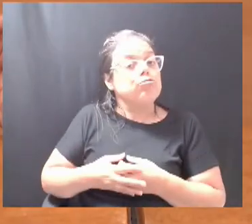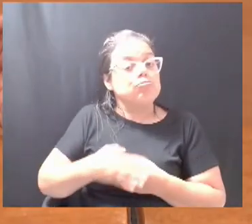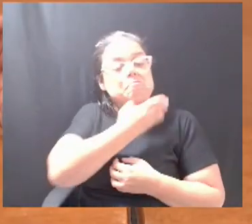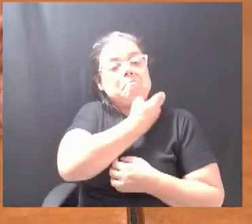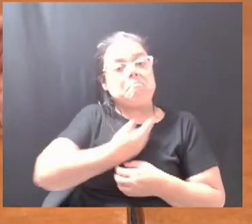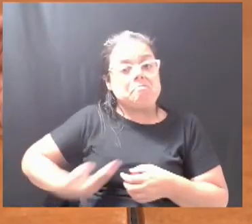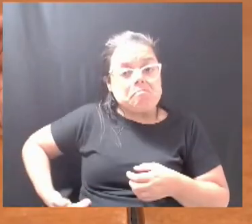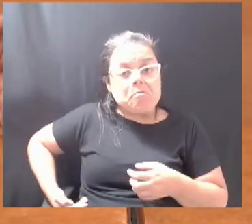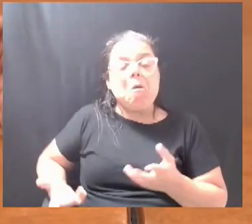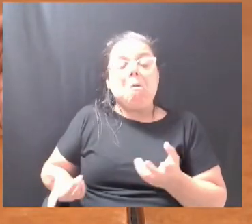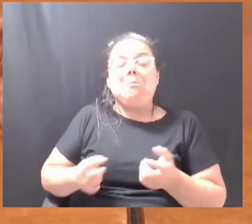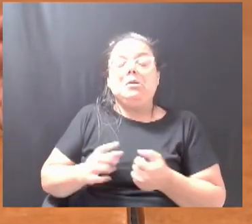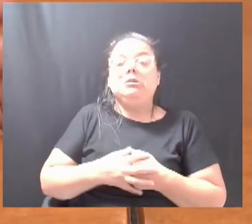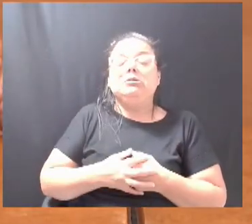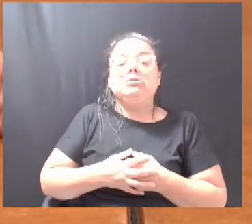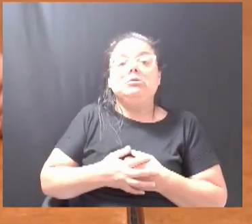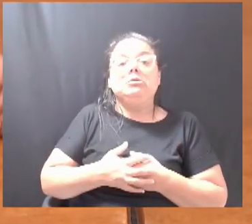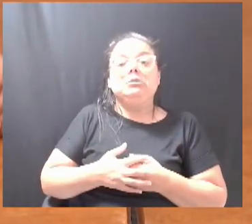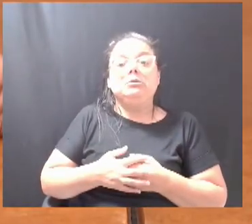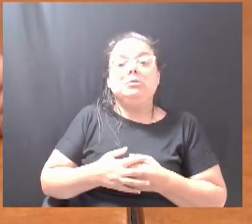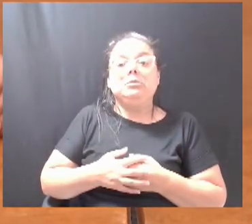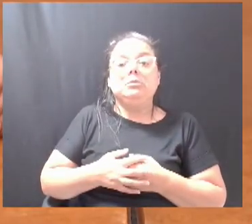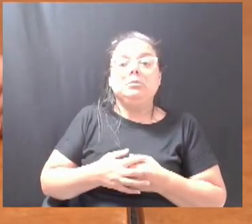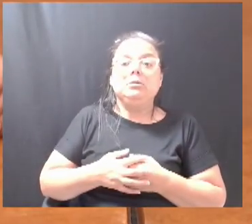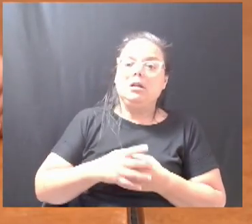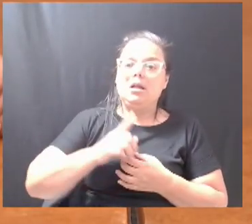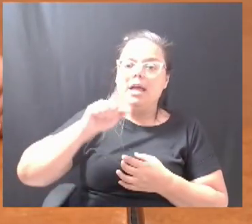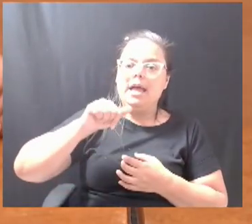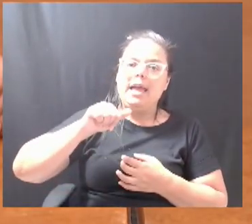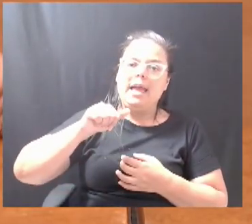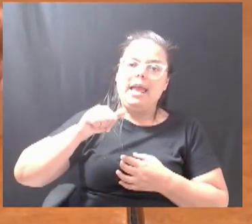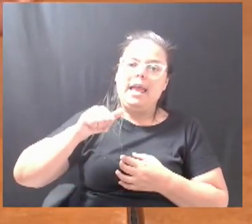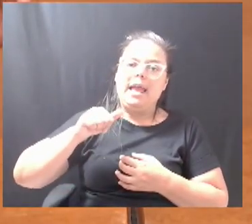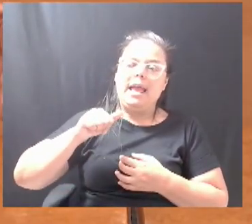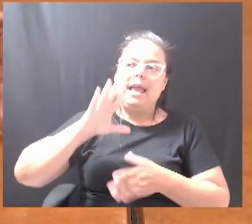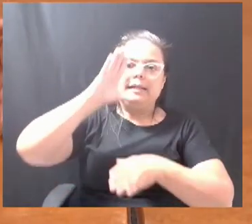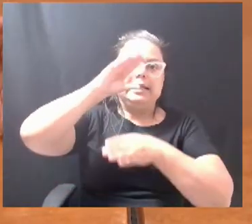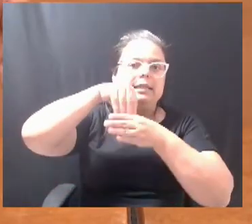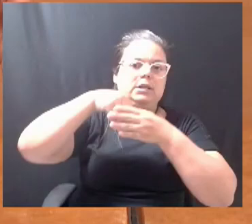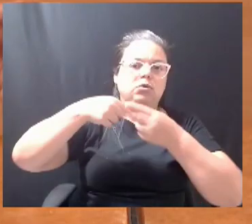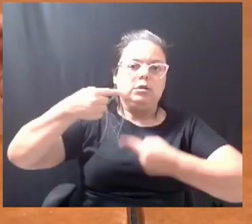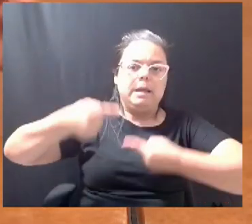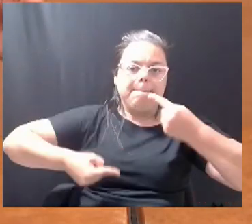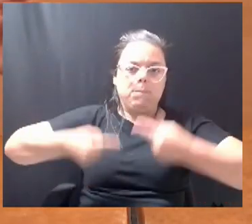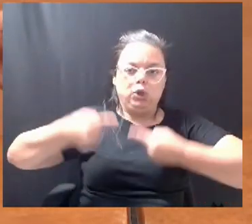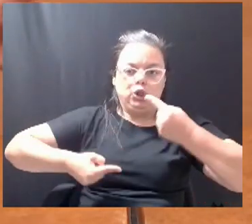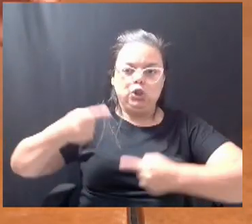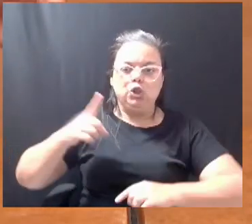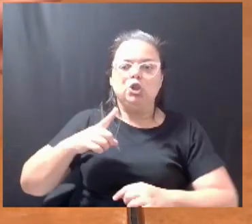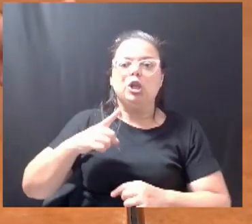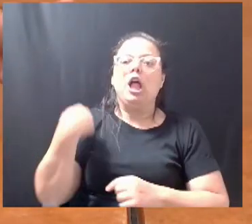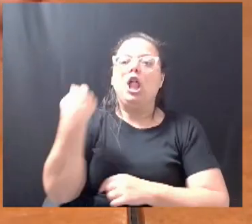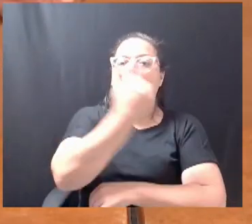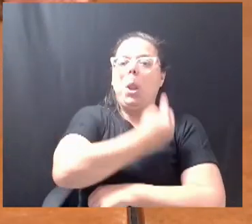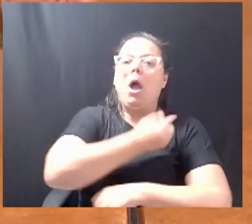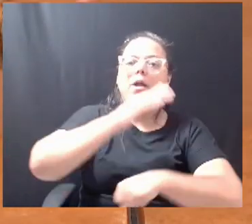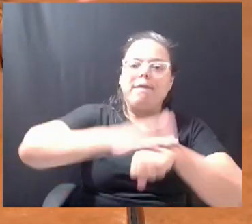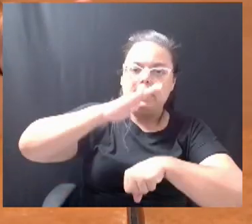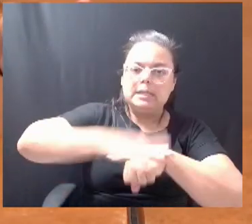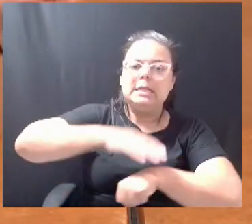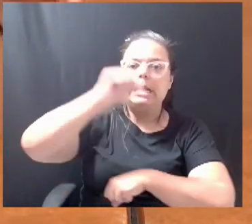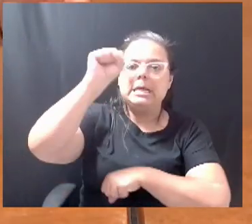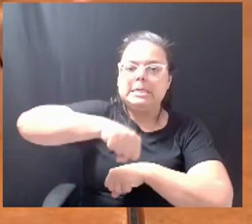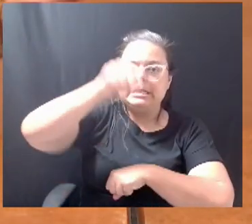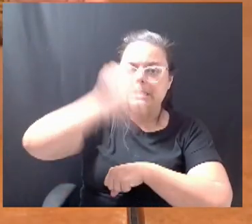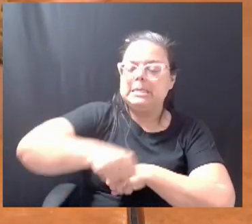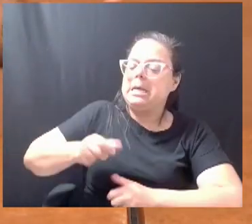no caso, é opção política. E cabe a nós, sim, fazer com que cada vez mais a gagueira seja uma escolha política que